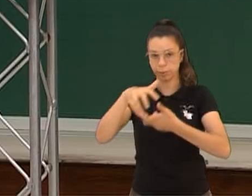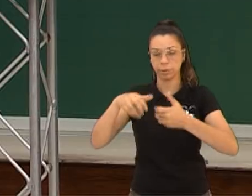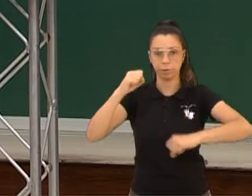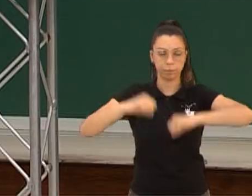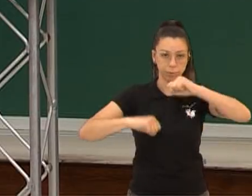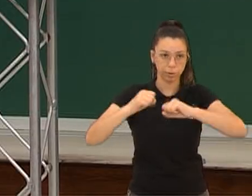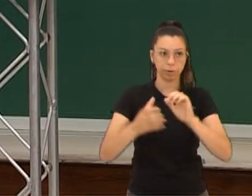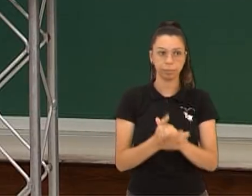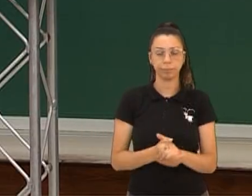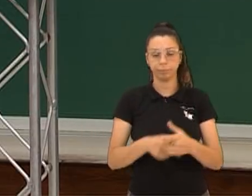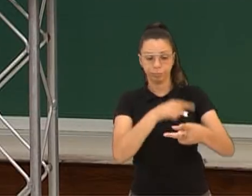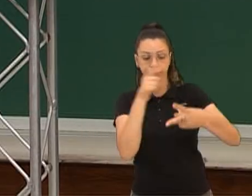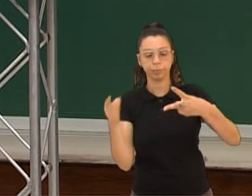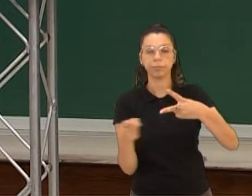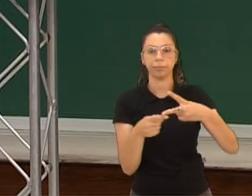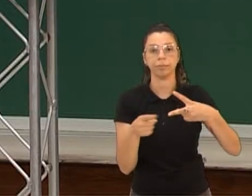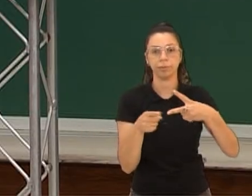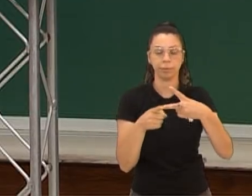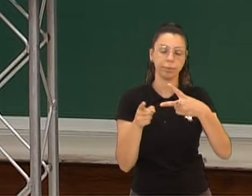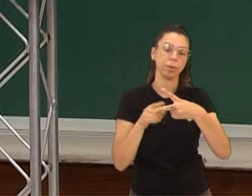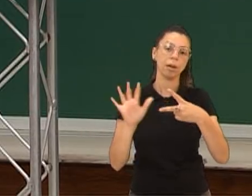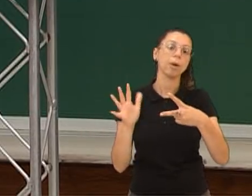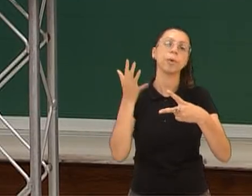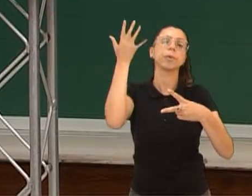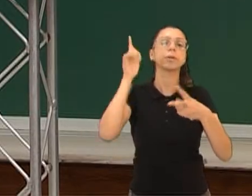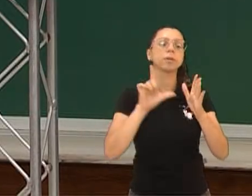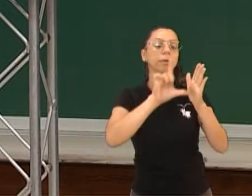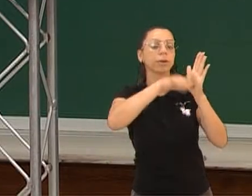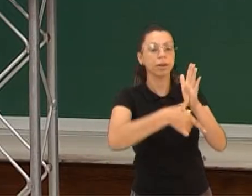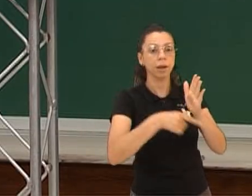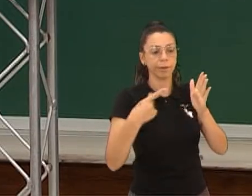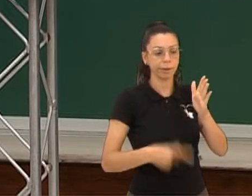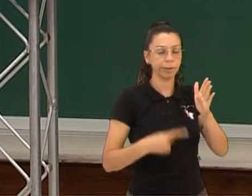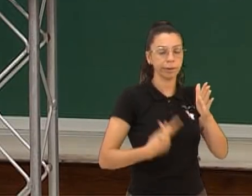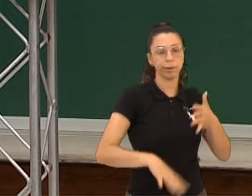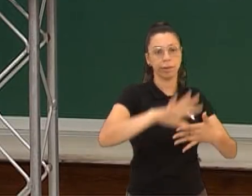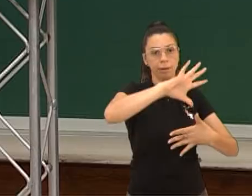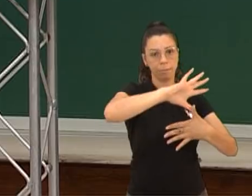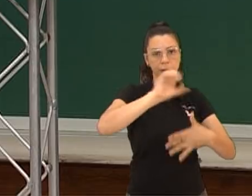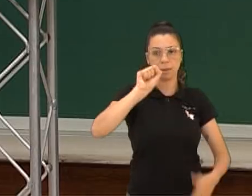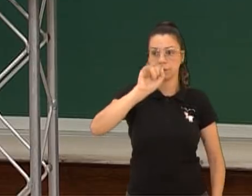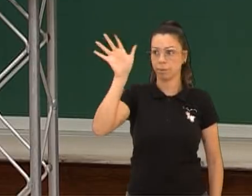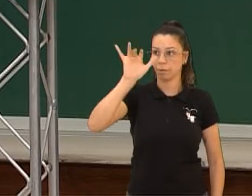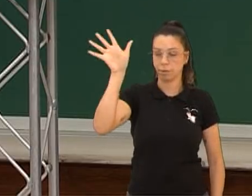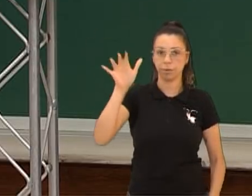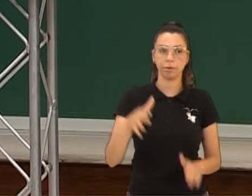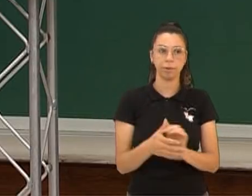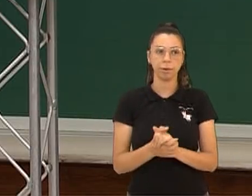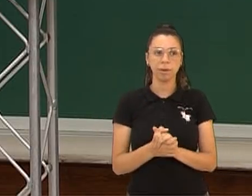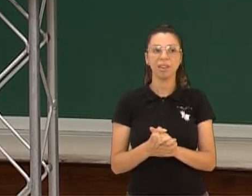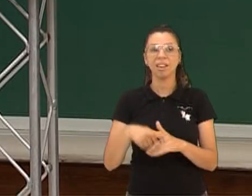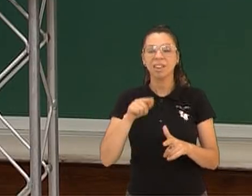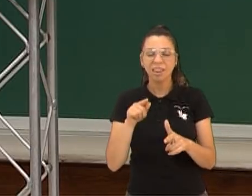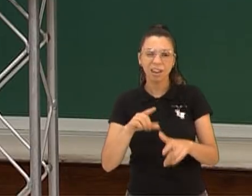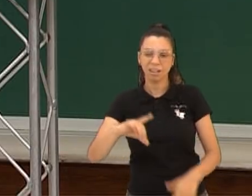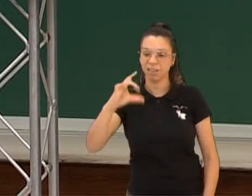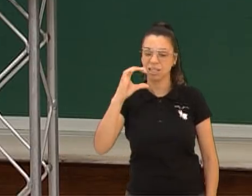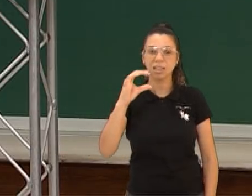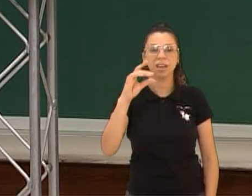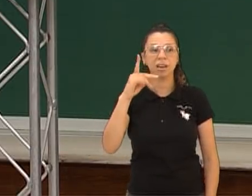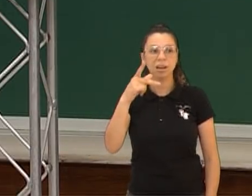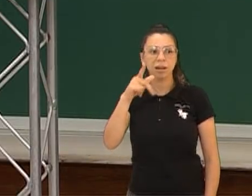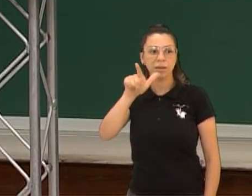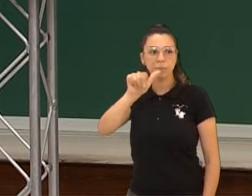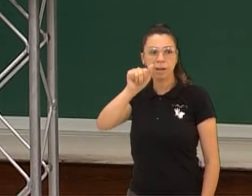ou periférica aconteceu aqui na América e na Ásia. Essa planificada era característica de industrialização